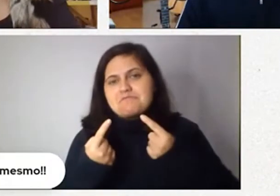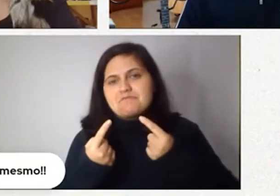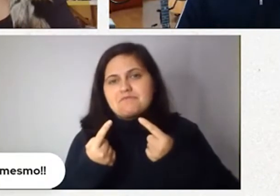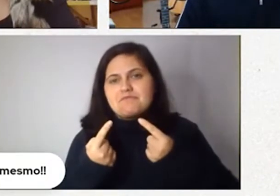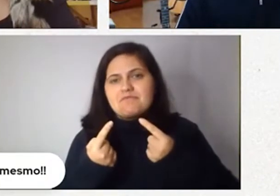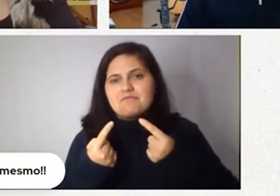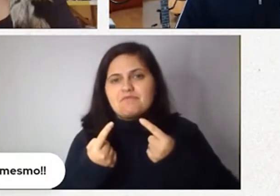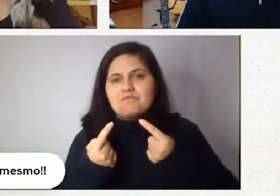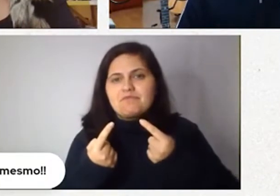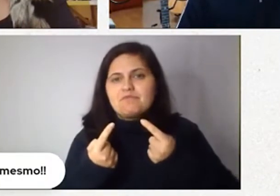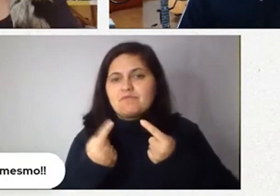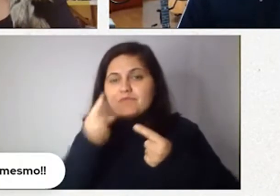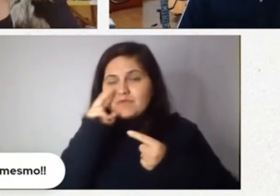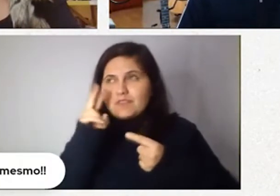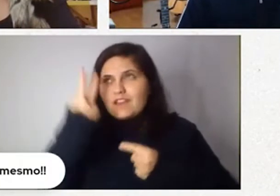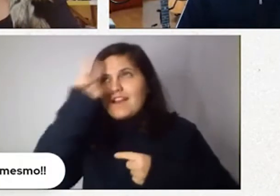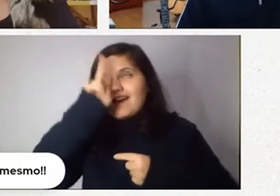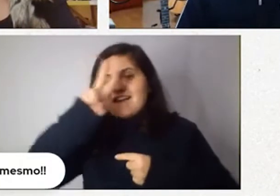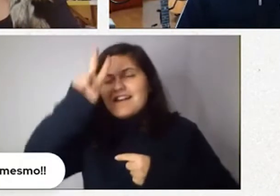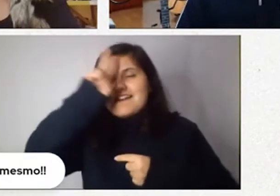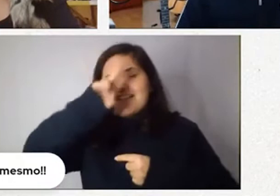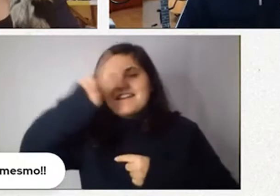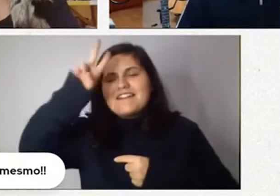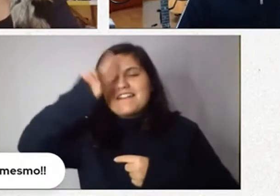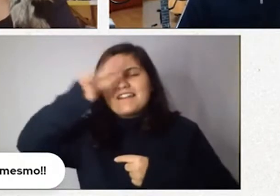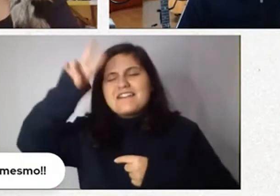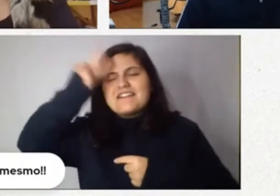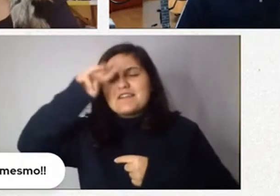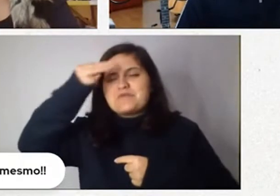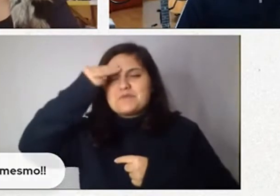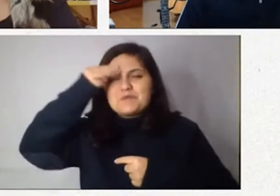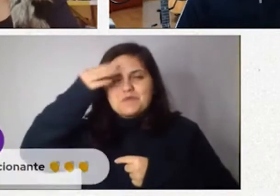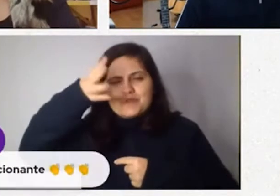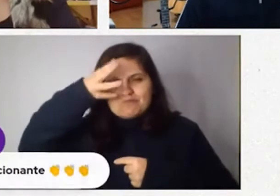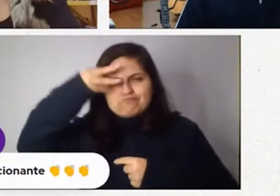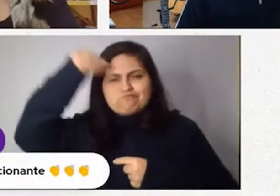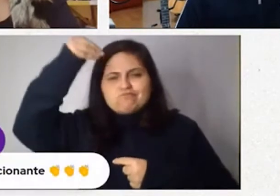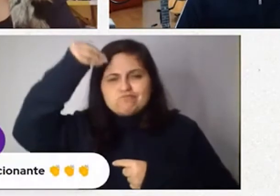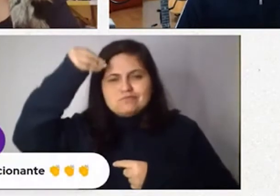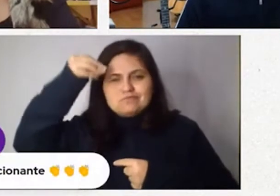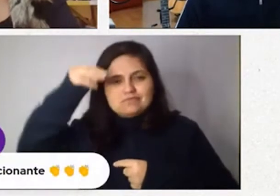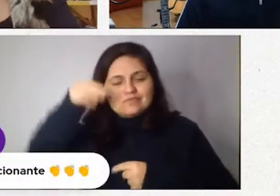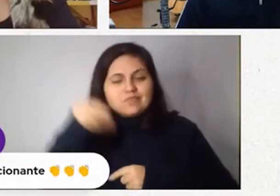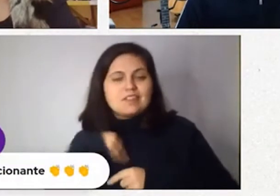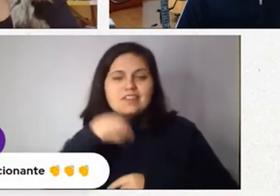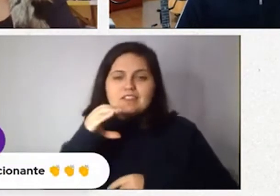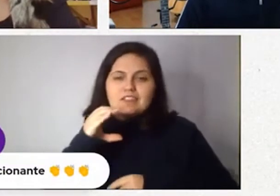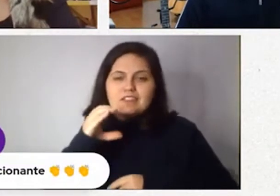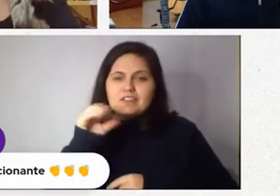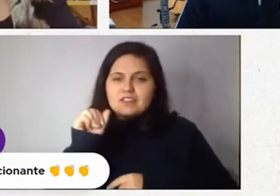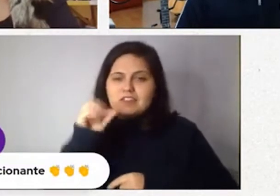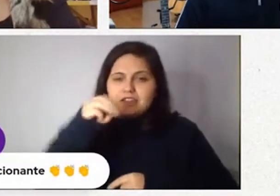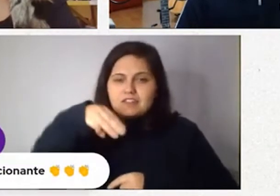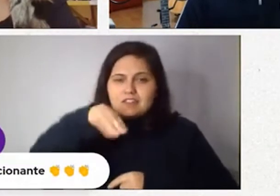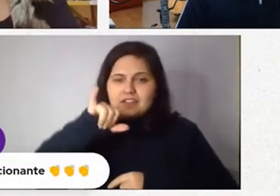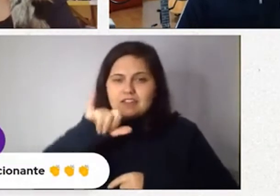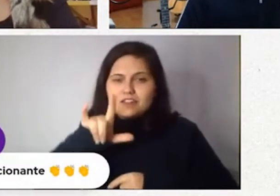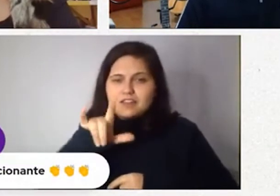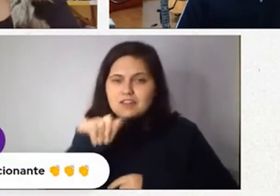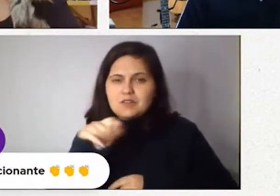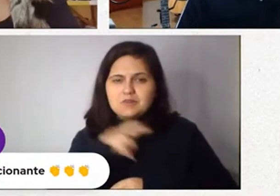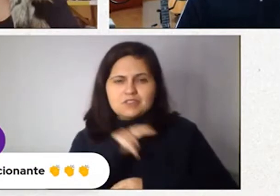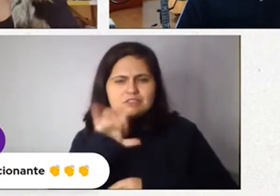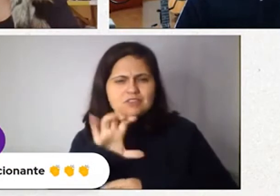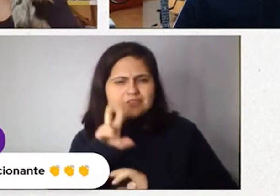Mas aí a gente lembra, aí tu recorre à memória, né? E a Camila, ela tem isso assim de tão